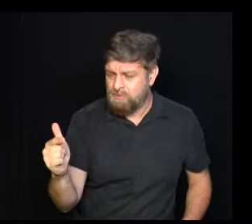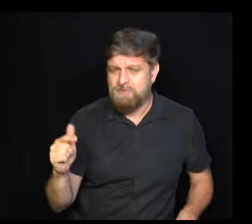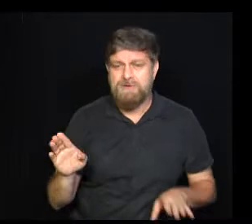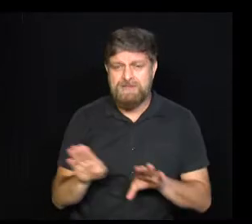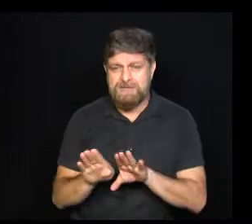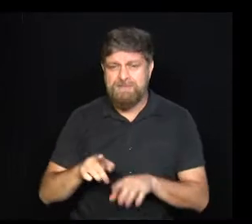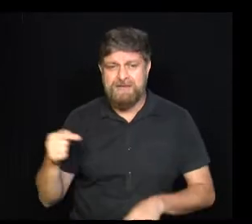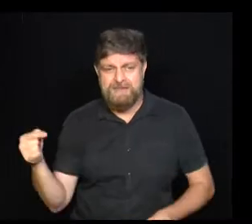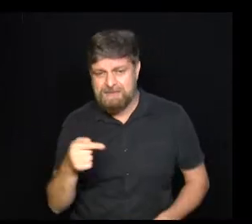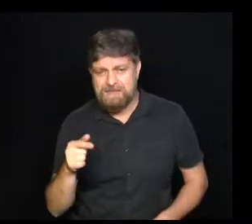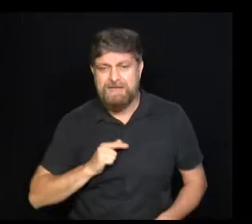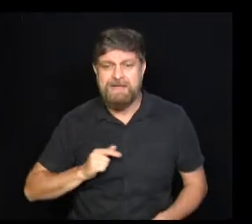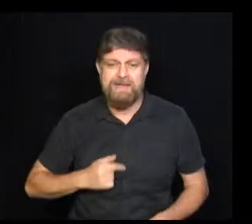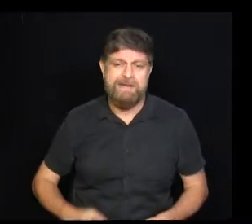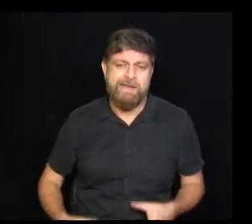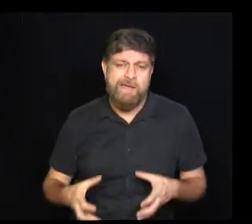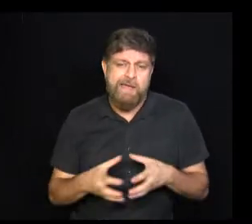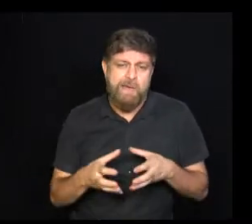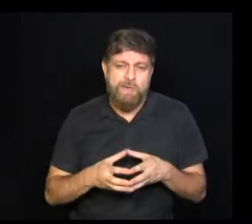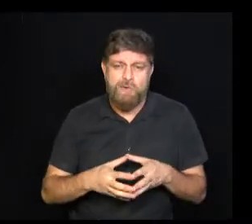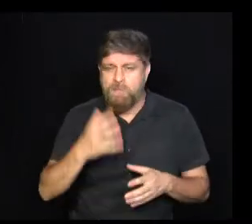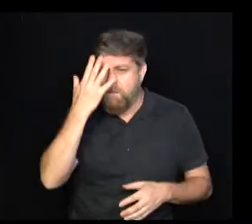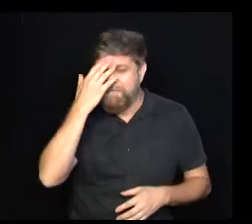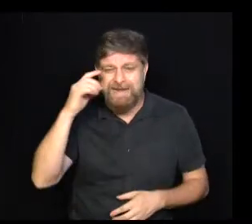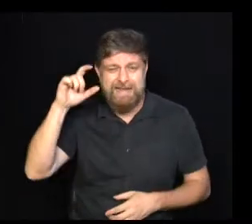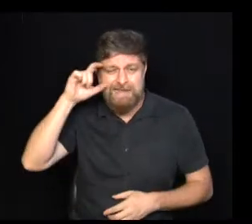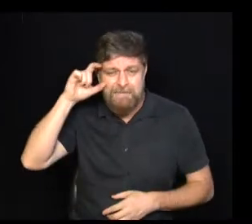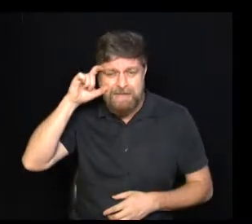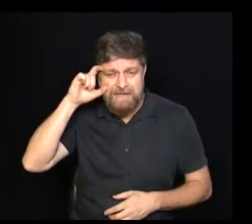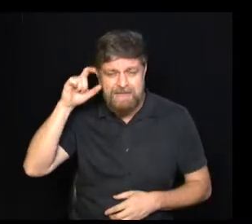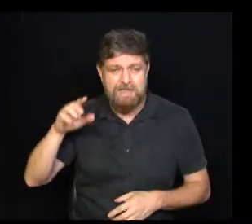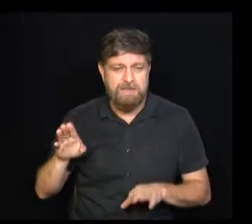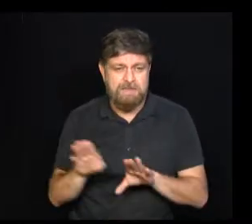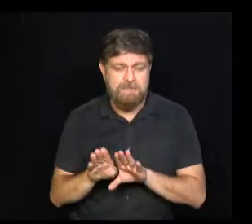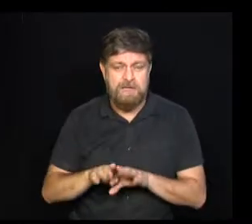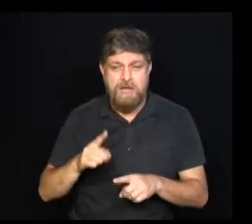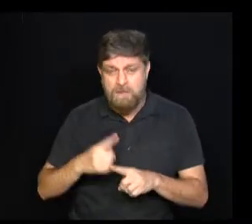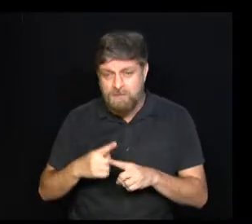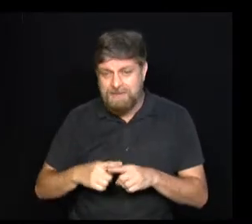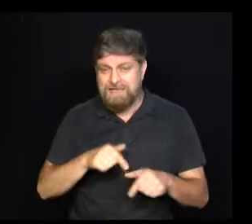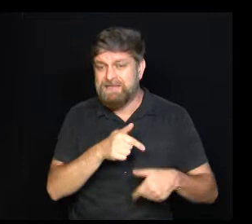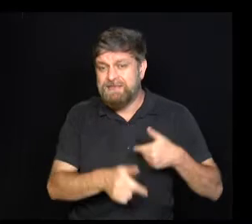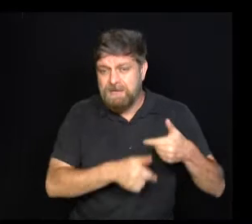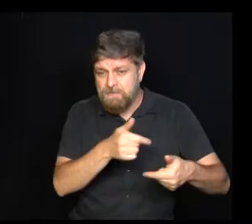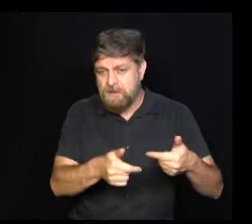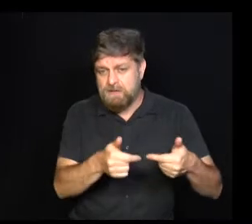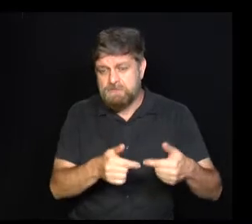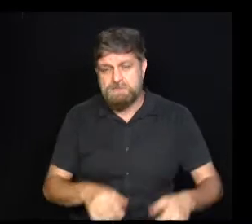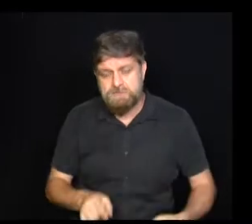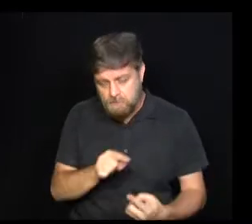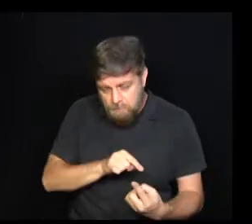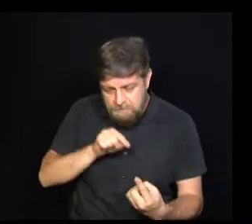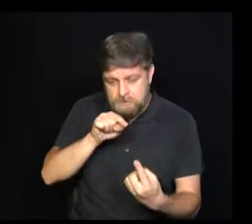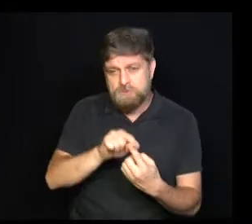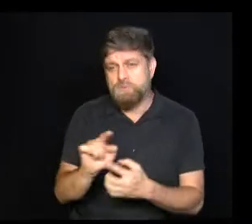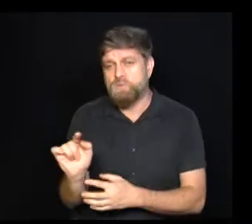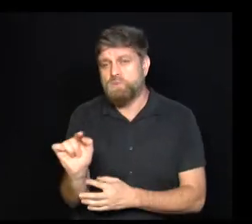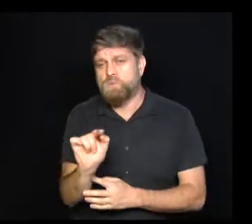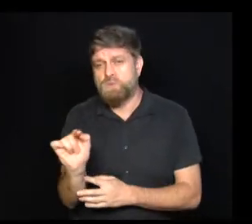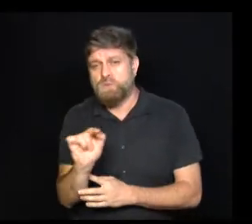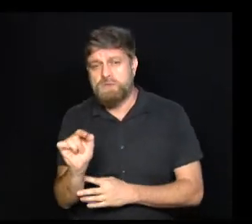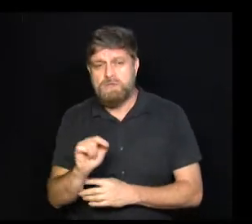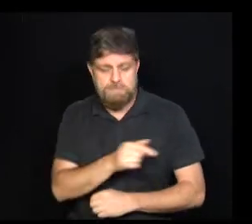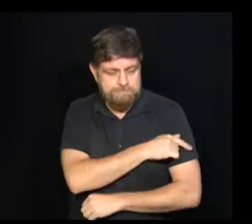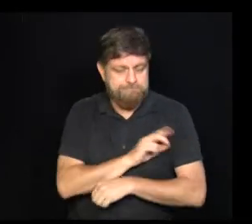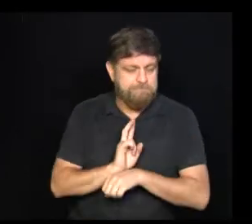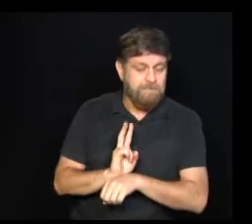como Patrulha Maria da Penha, Guardiã Maria da Penha, porque são trabalhos que têm como objetivo